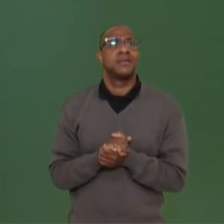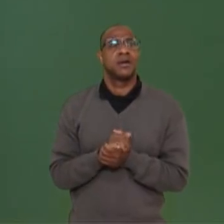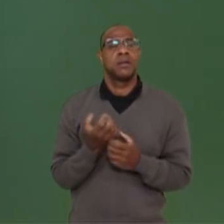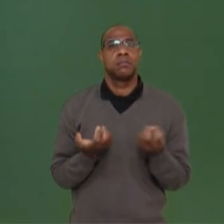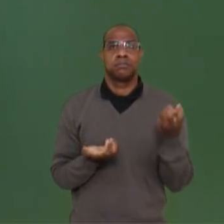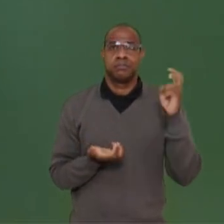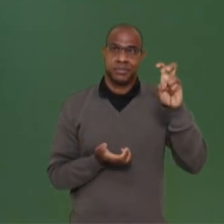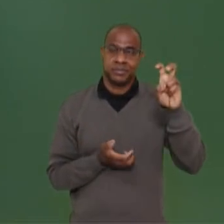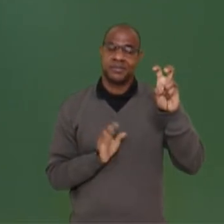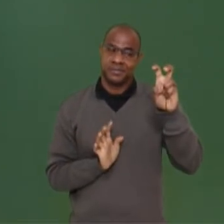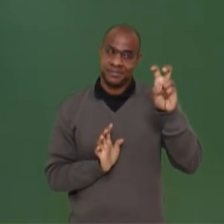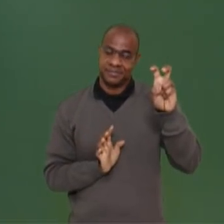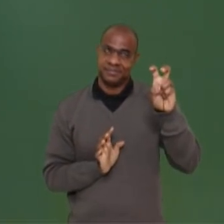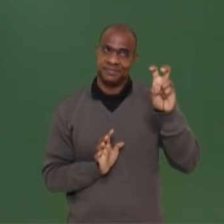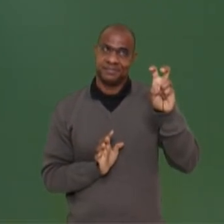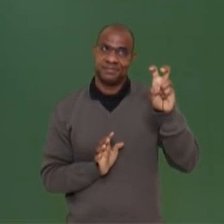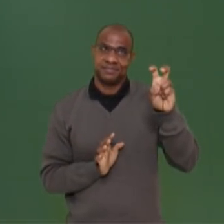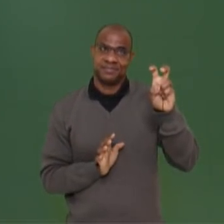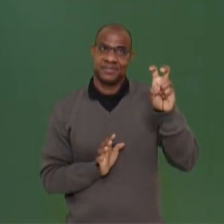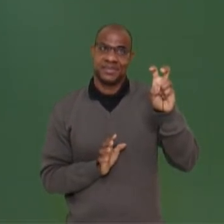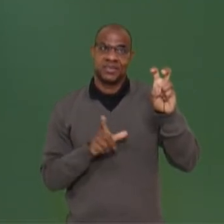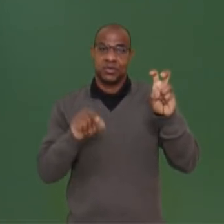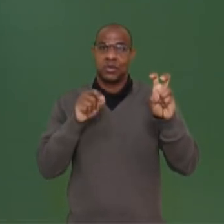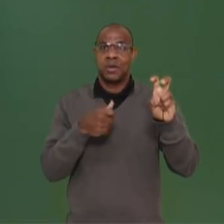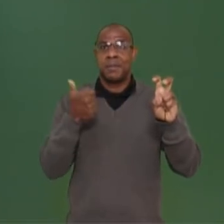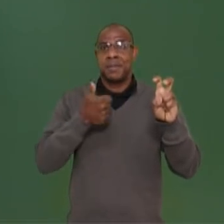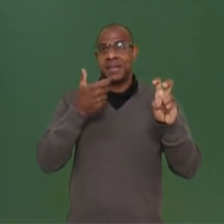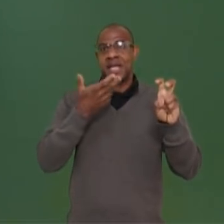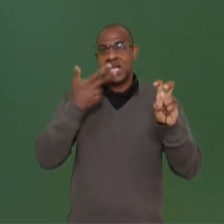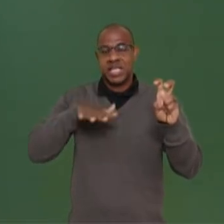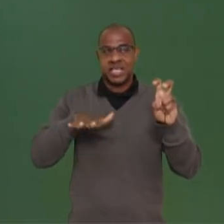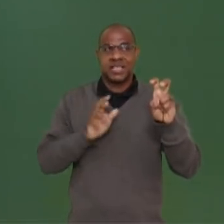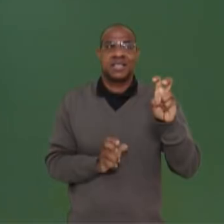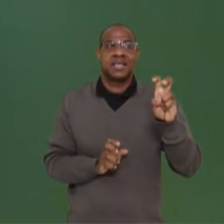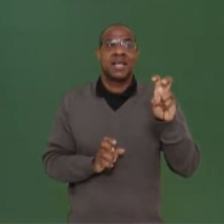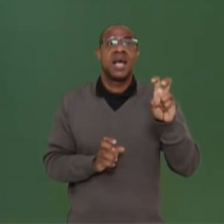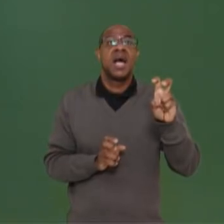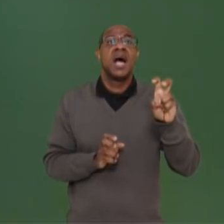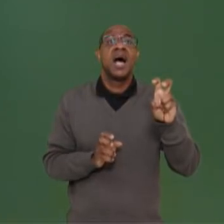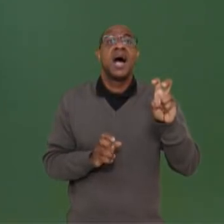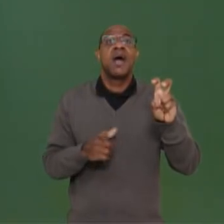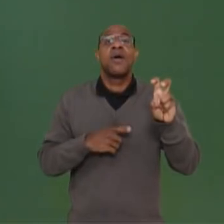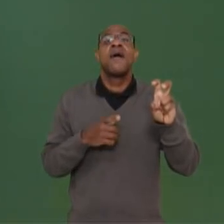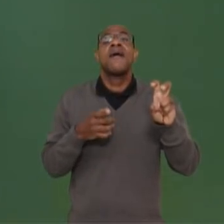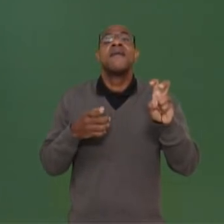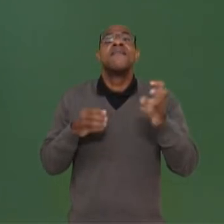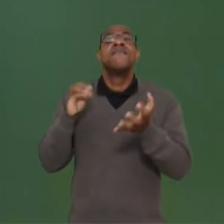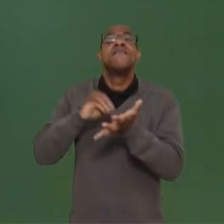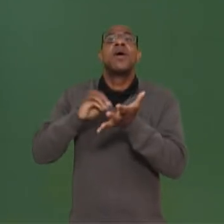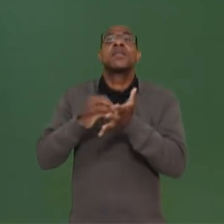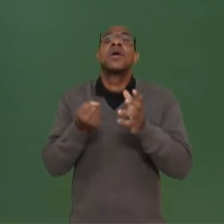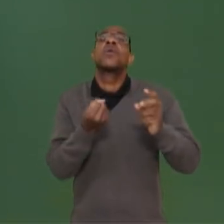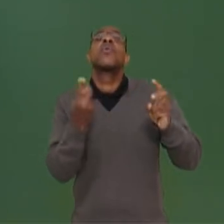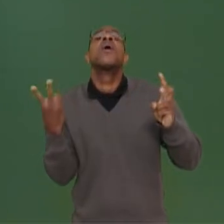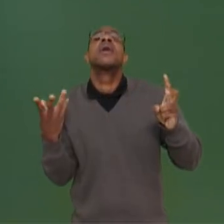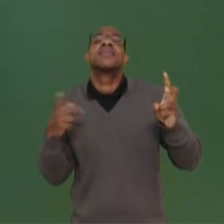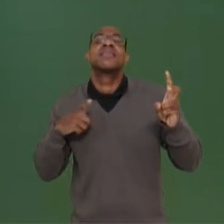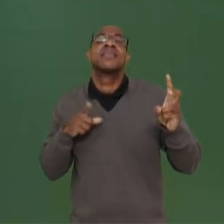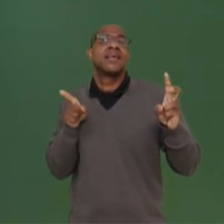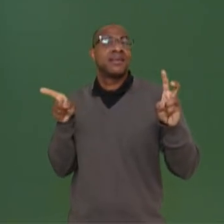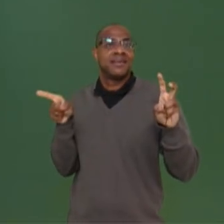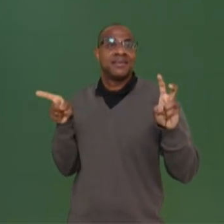Certo? Tá, escolhi a primeira criança. Quantas opções de criança me restam para pôr no segundo